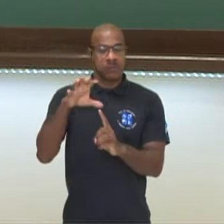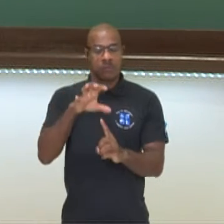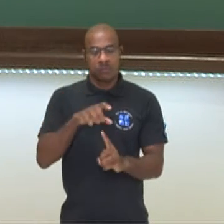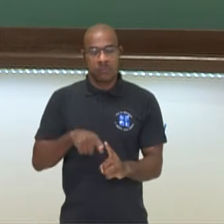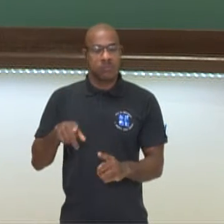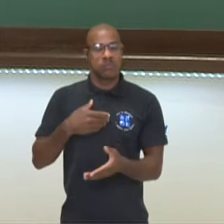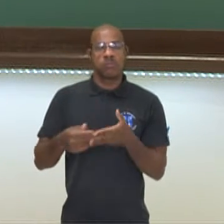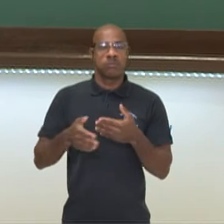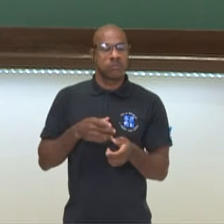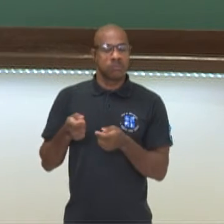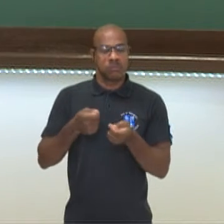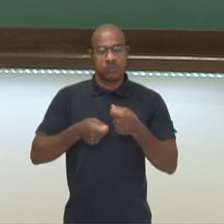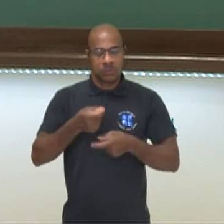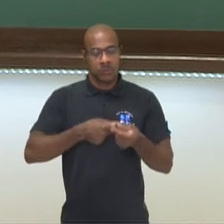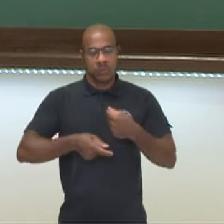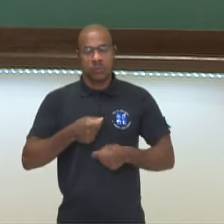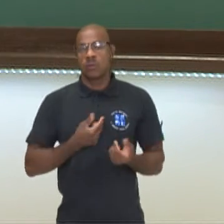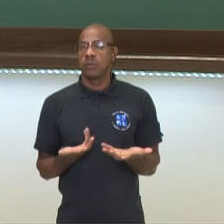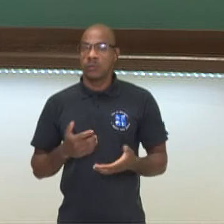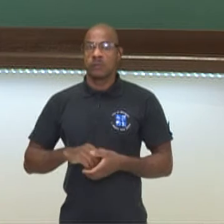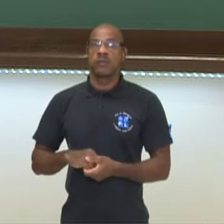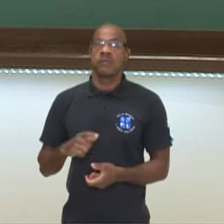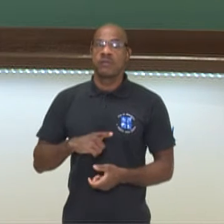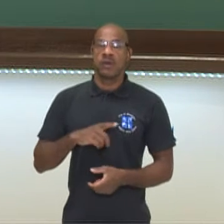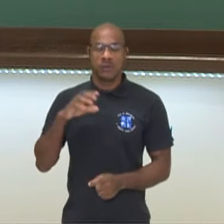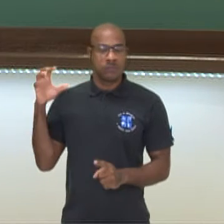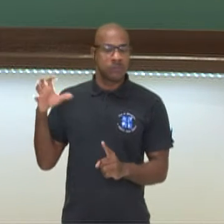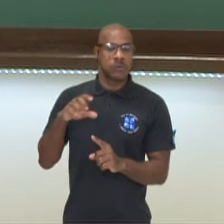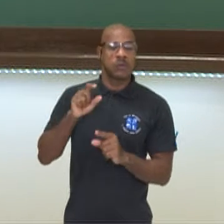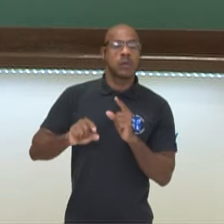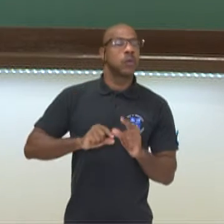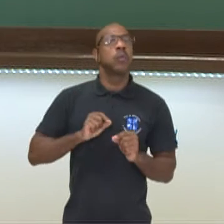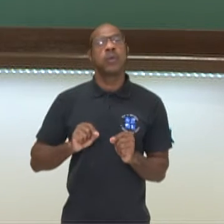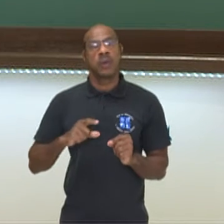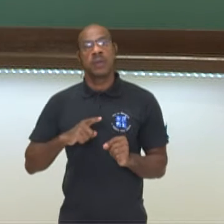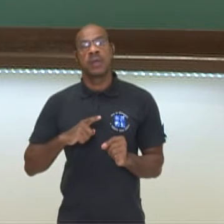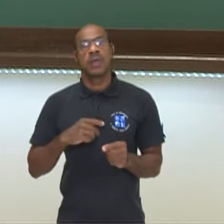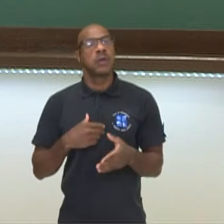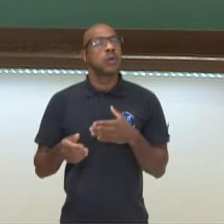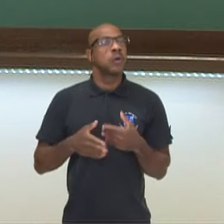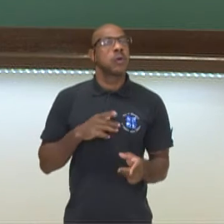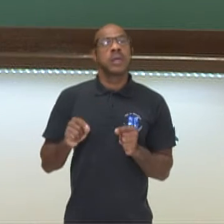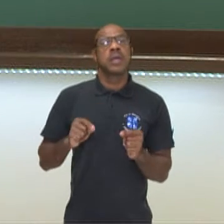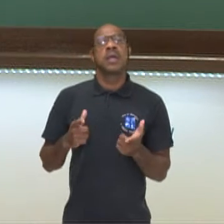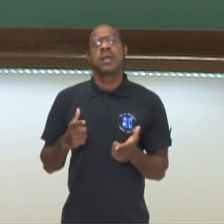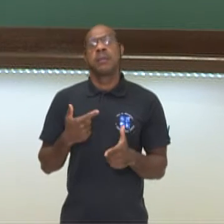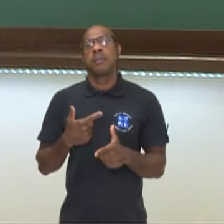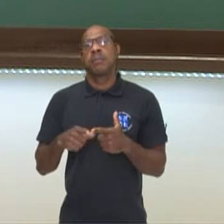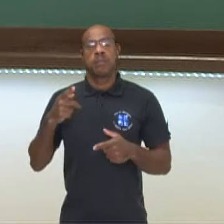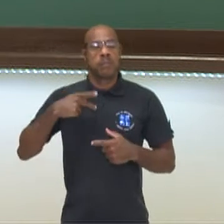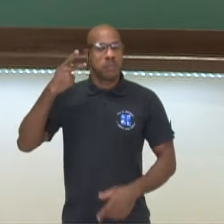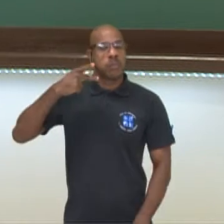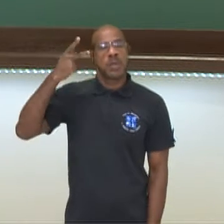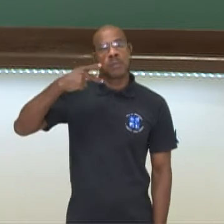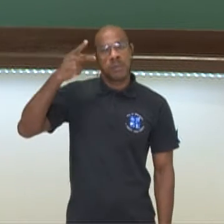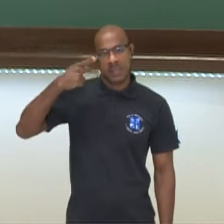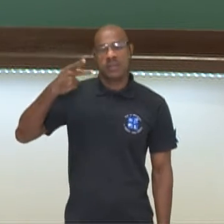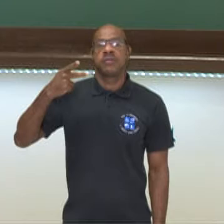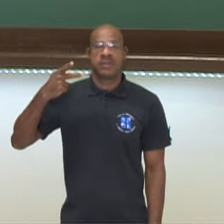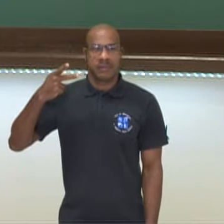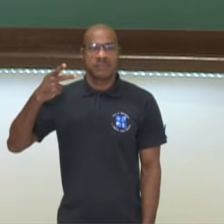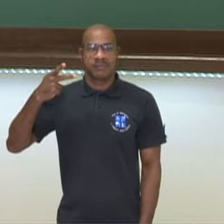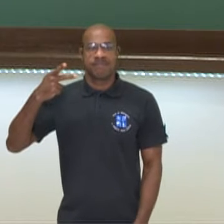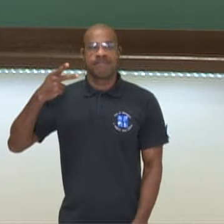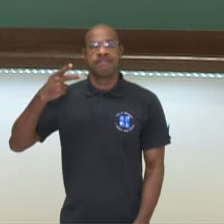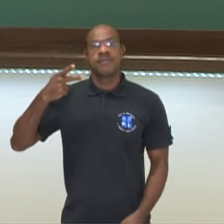domínio econômico, vai interferir efetivamente em qualquer questão das chamadas políticas públicas, das questões